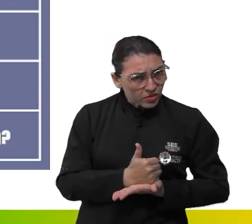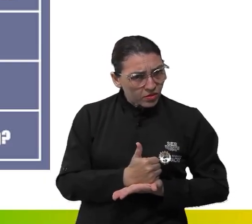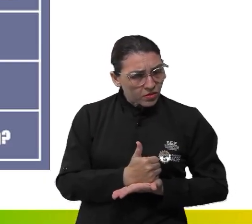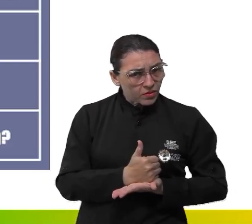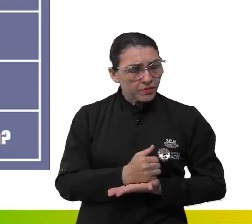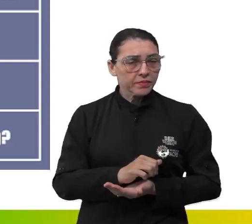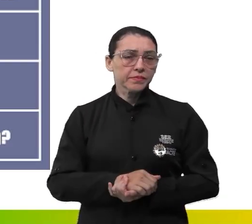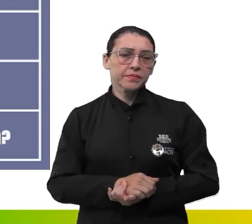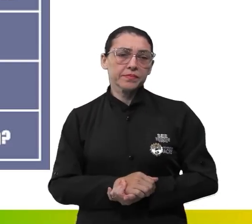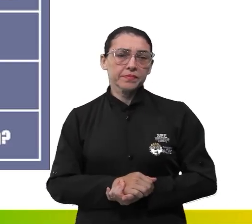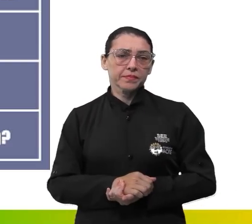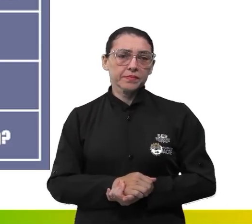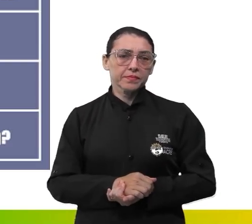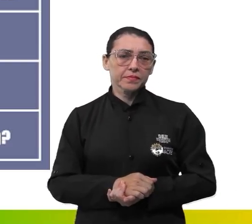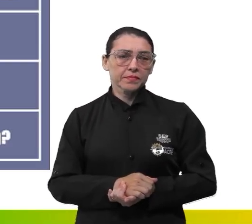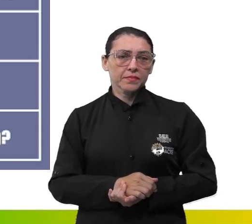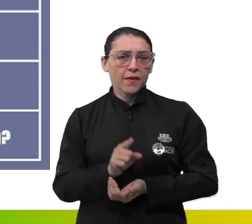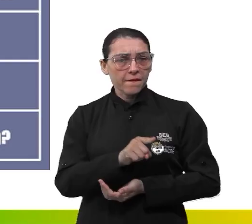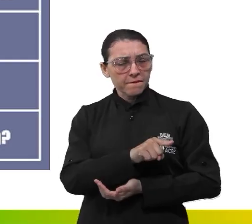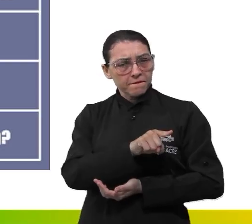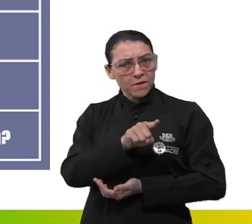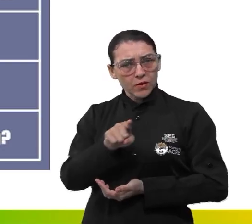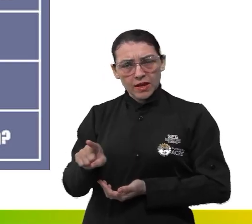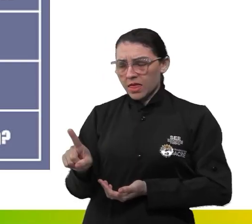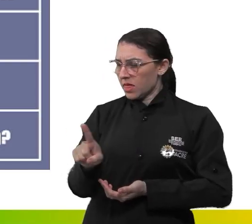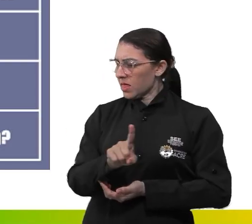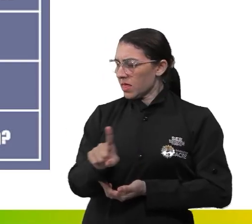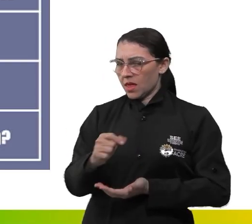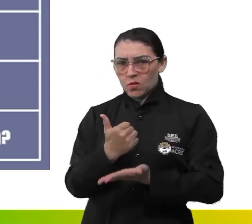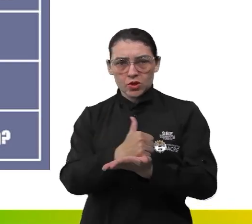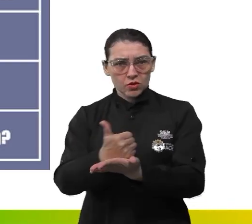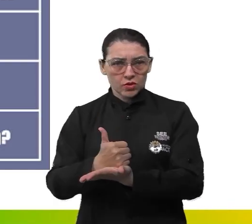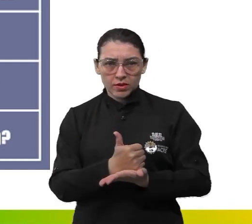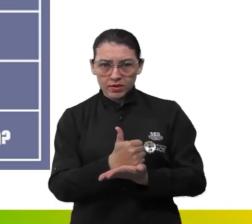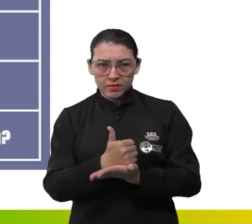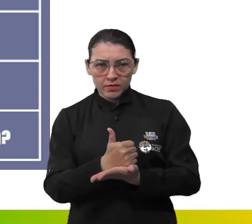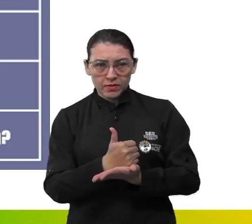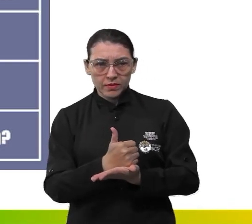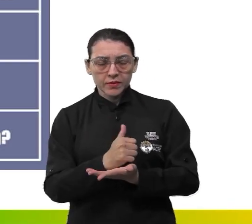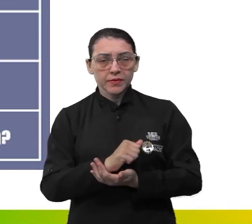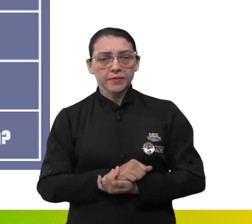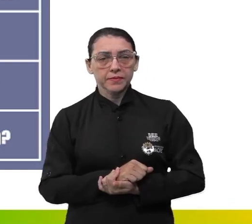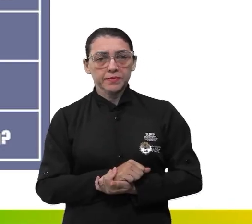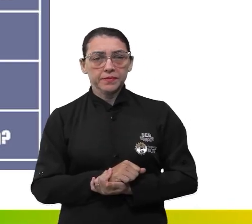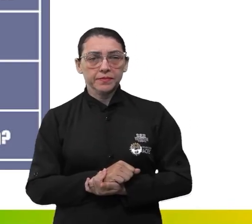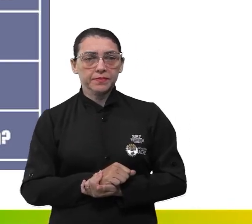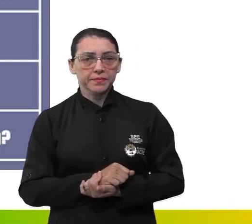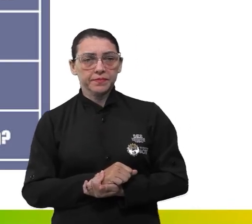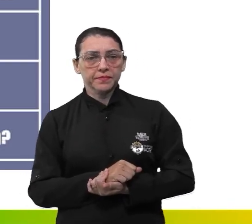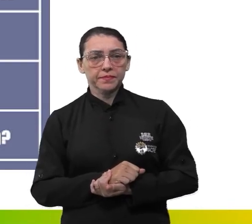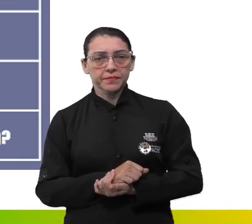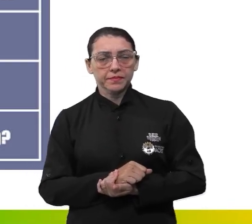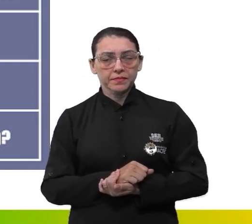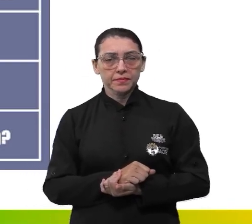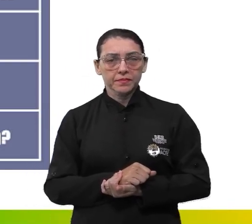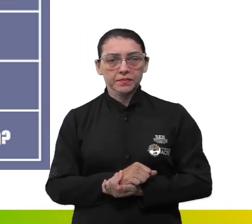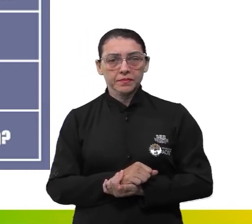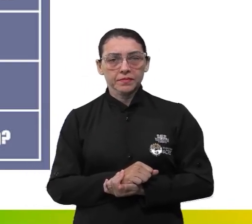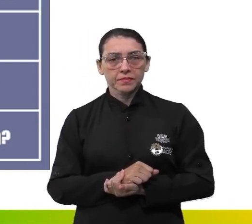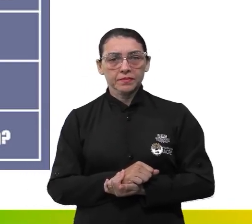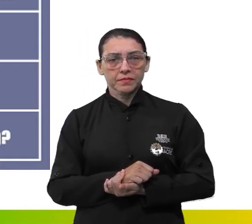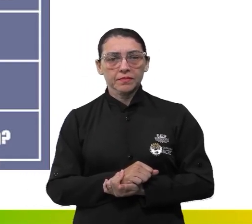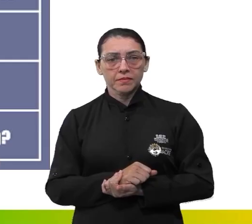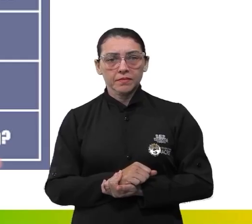brincando. You are not playing, vocês não estão jogando ou não estão brincando. E na